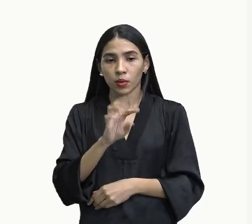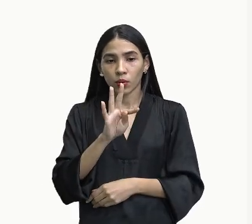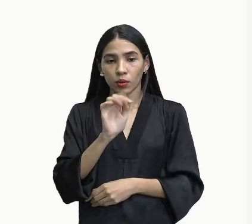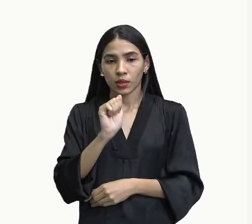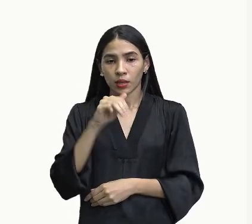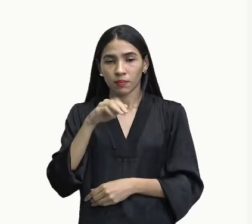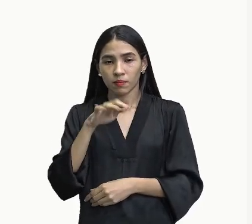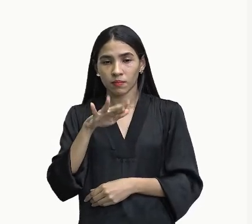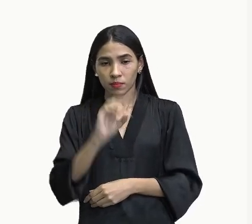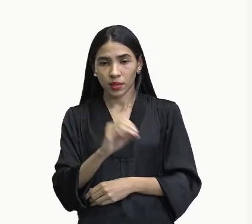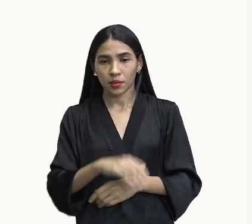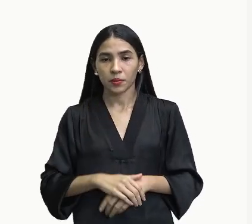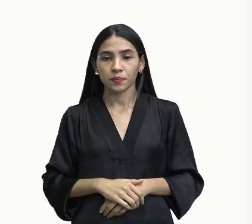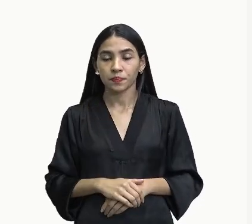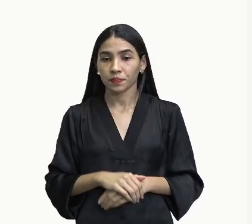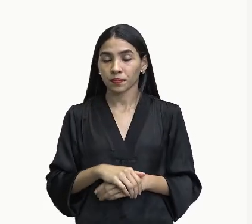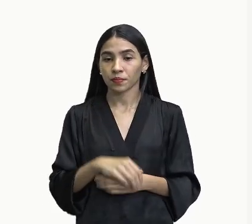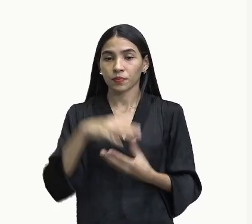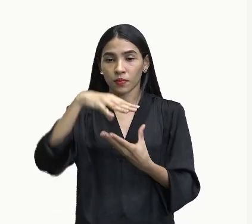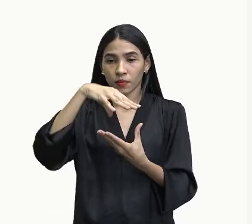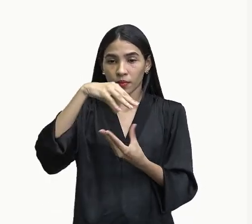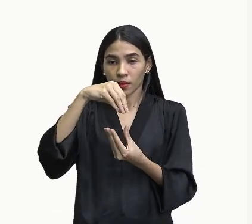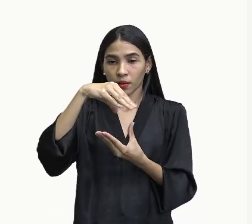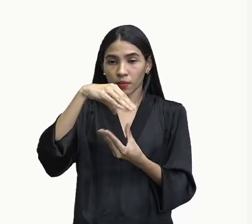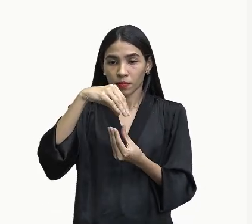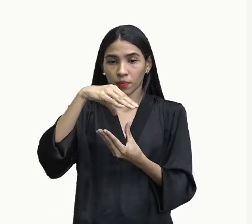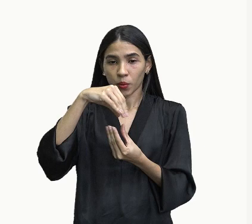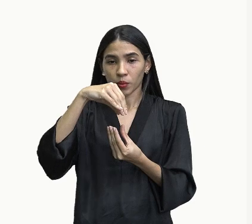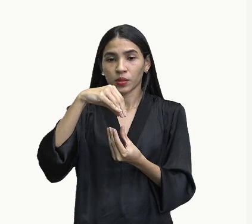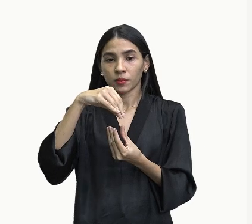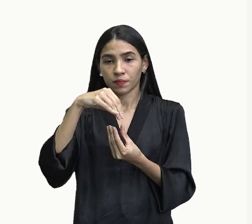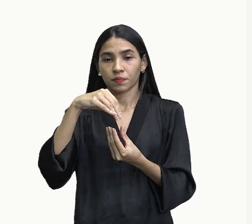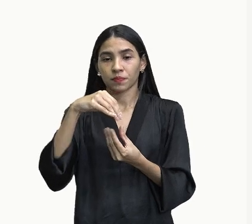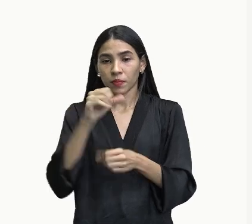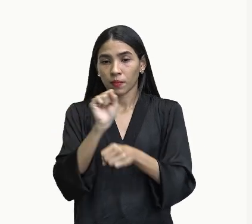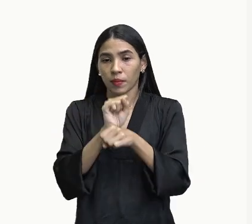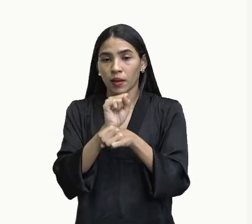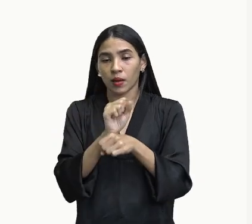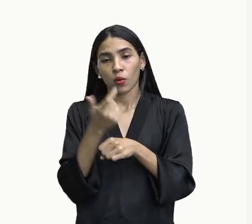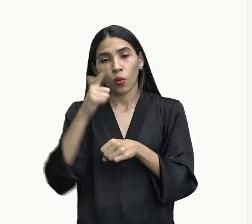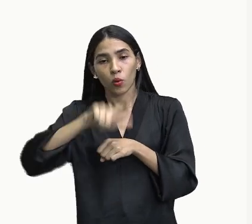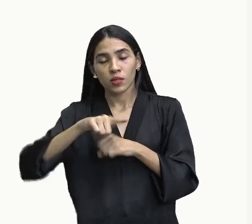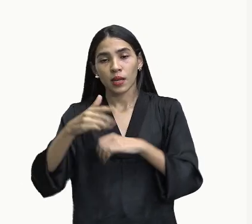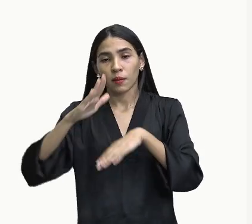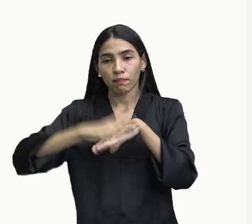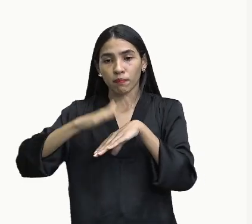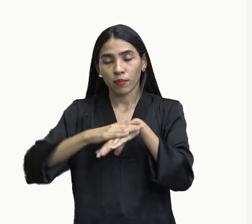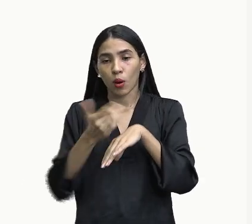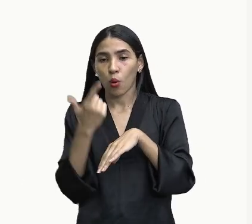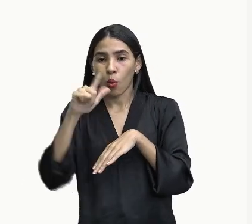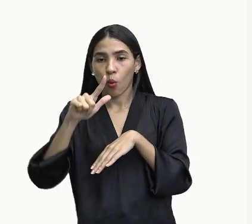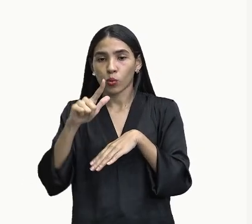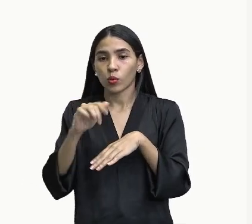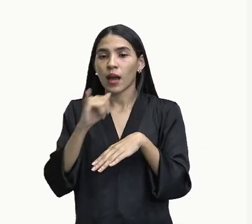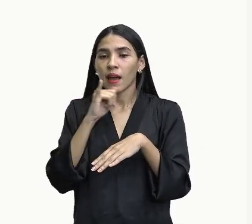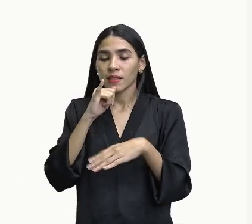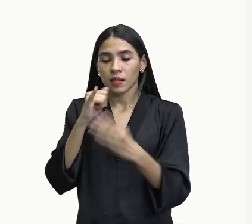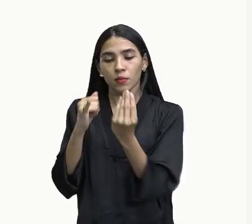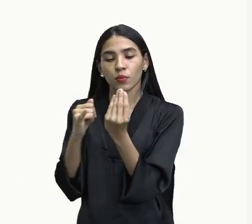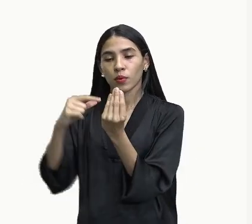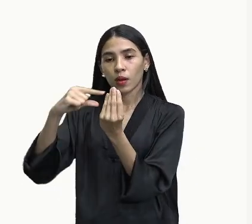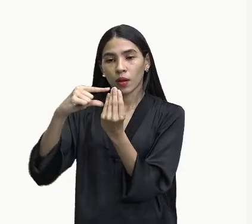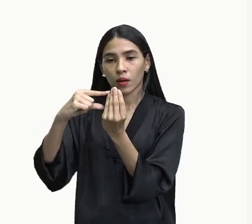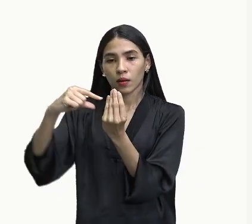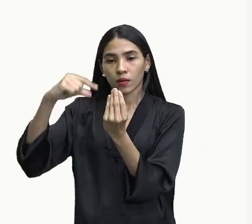né? A esponja séssil, o indivíduo, né? Ele vai produzir um brotinho que vai